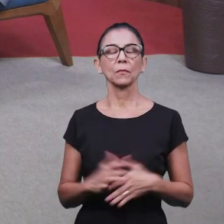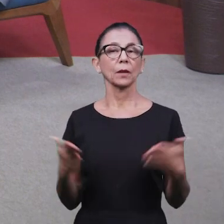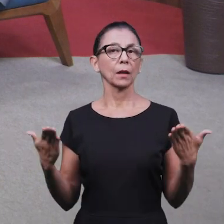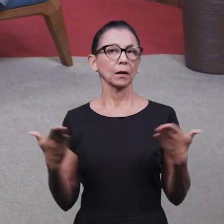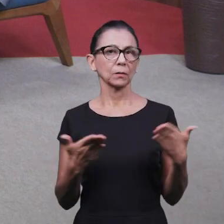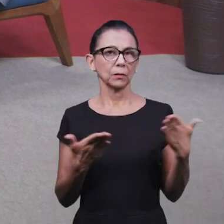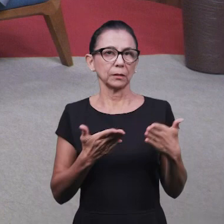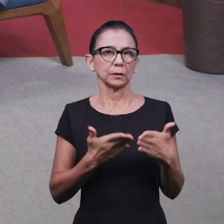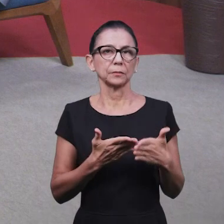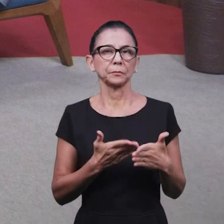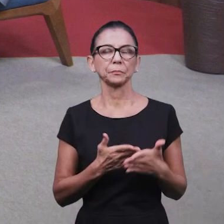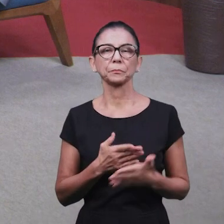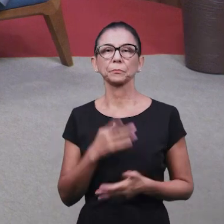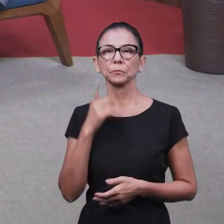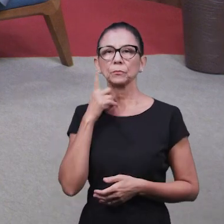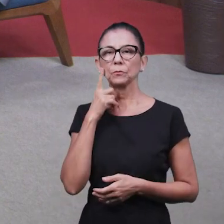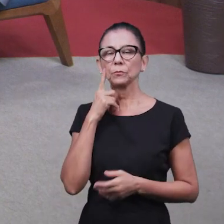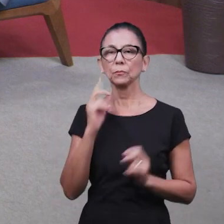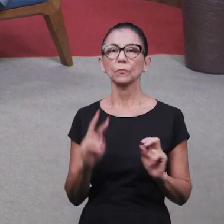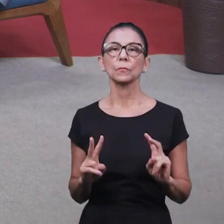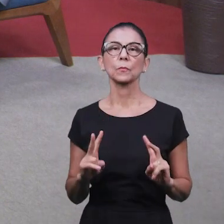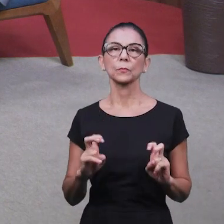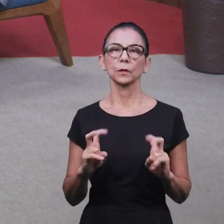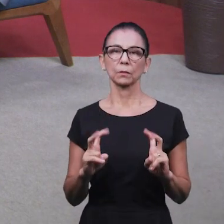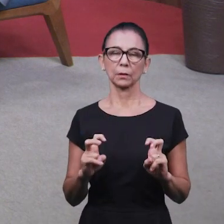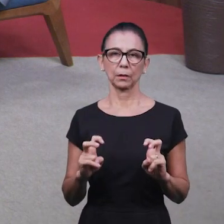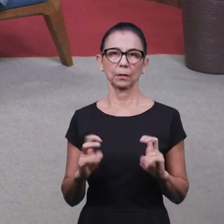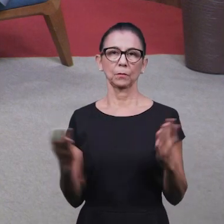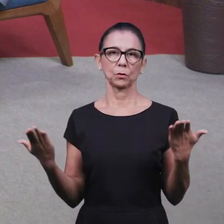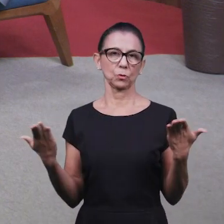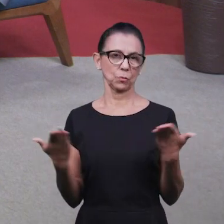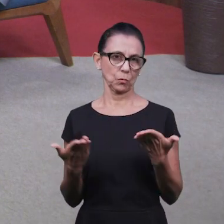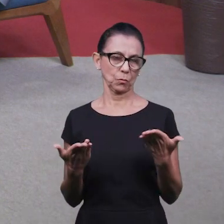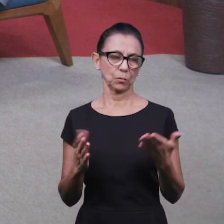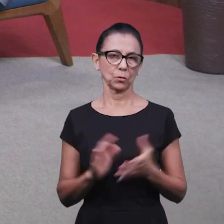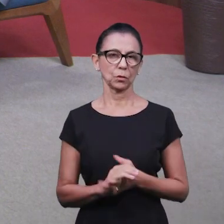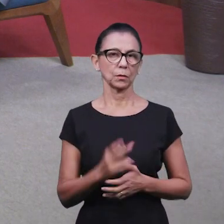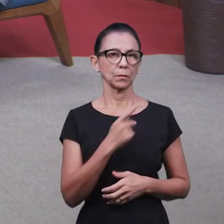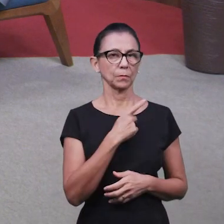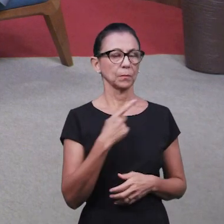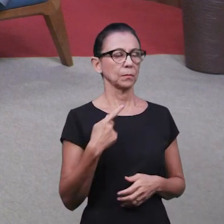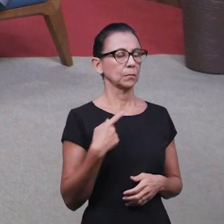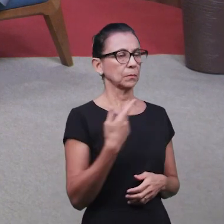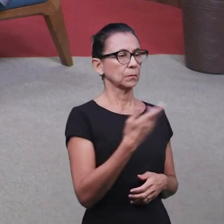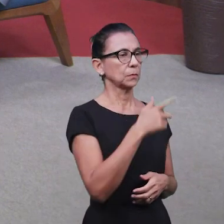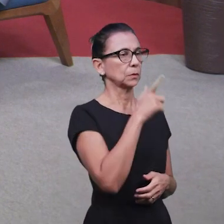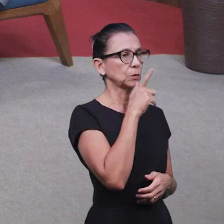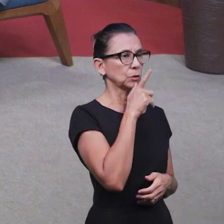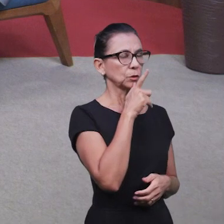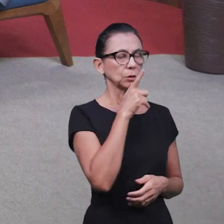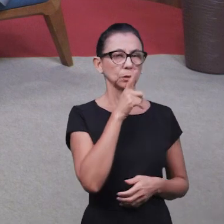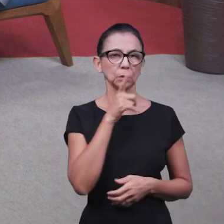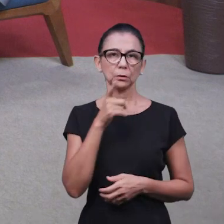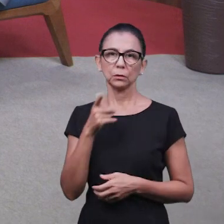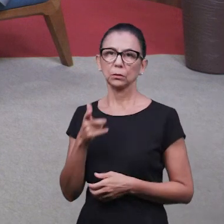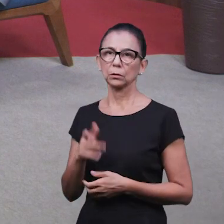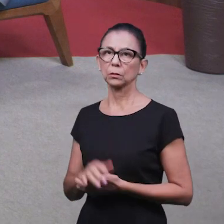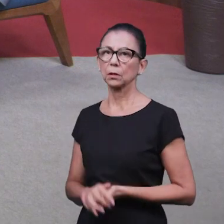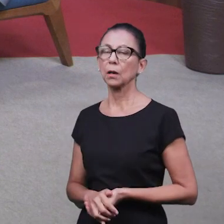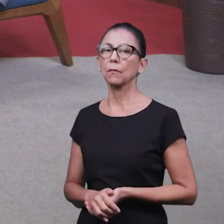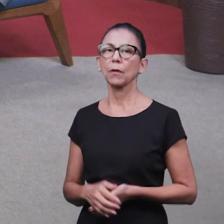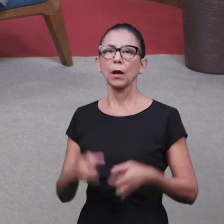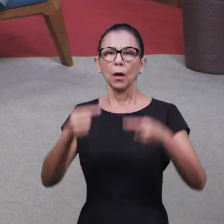agora a falar sobre o tema do nosso programa, Pastor Gilson, e nós temos abordado